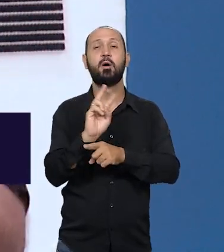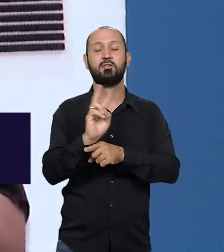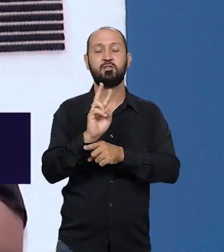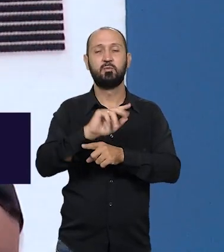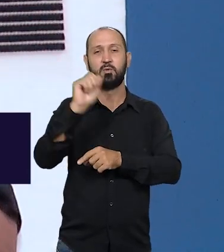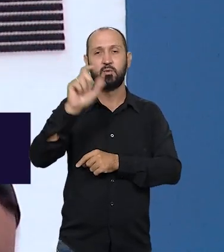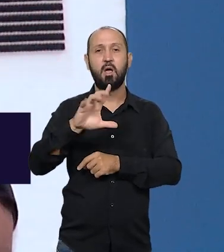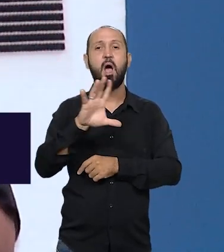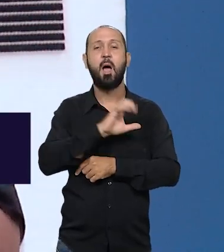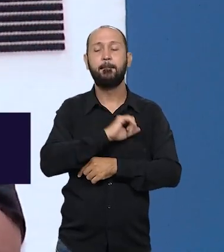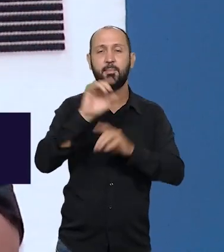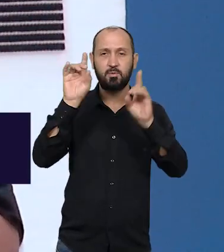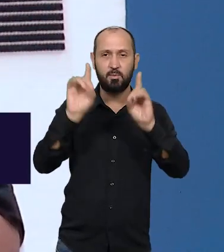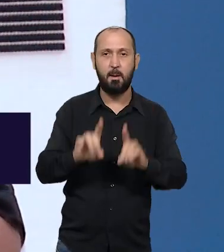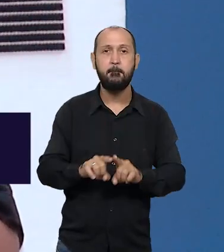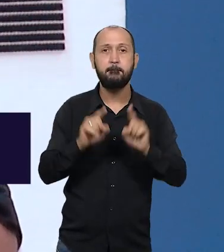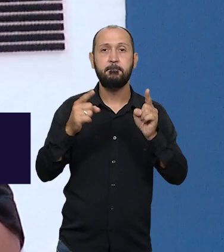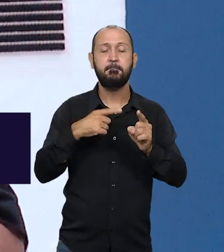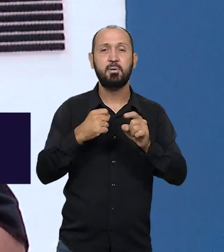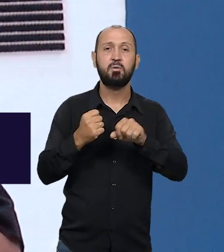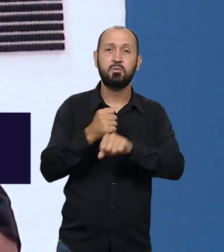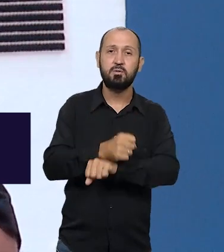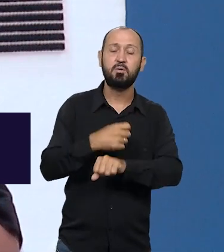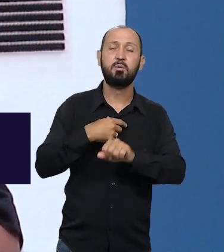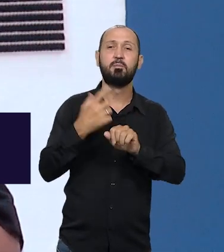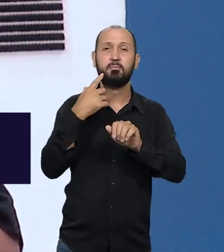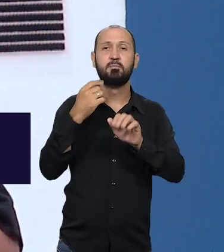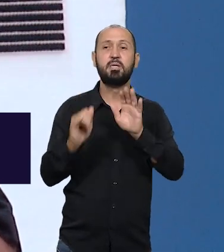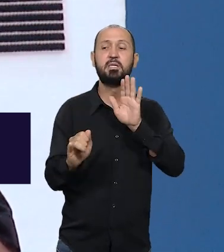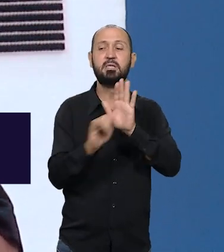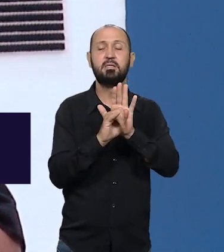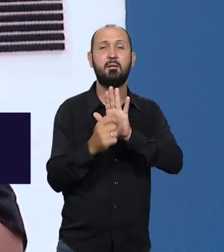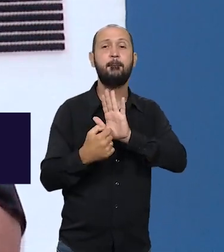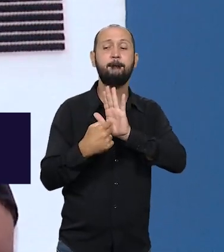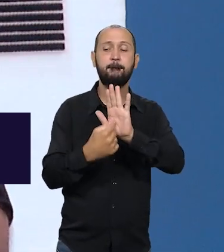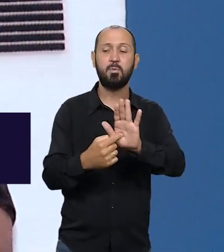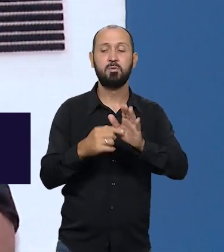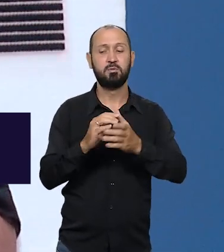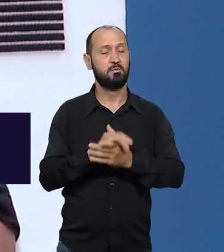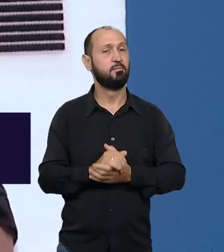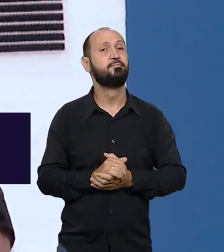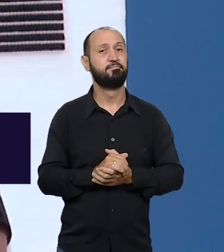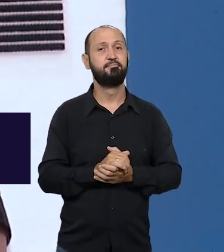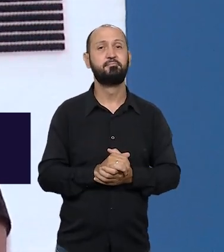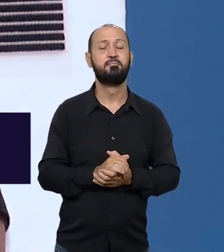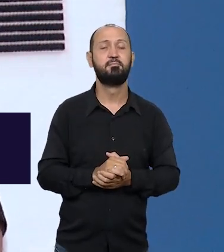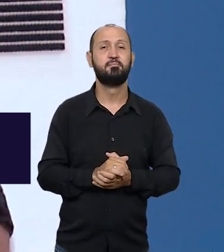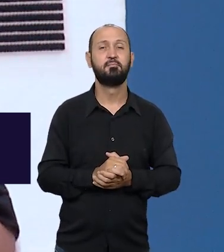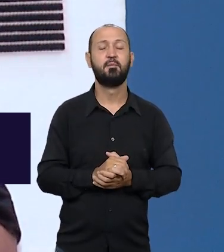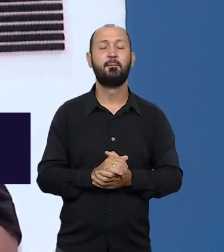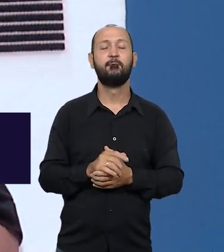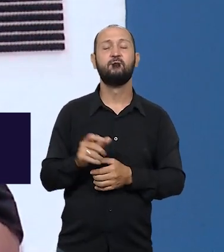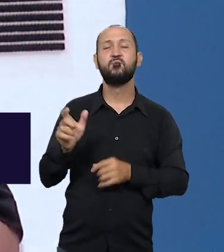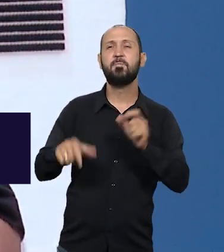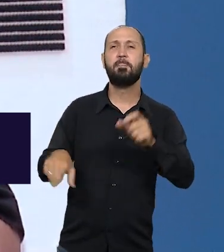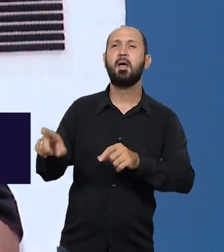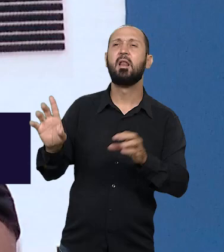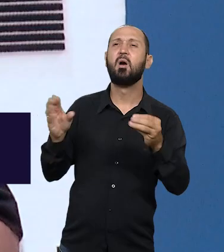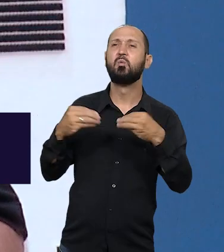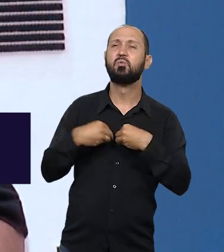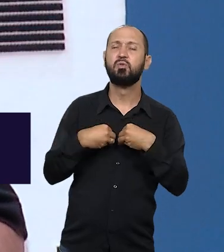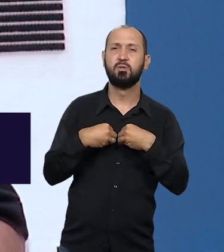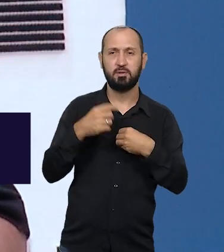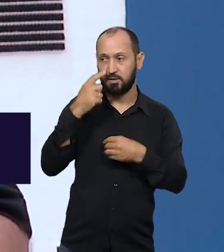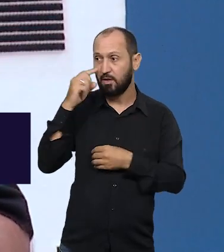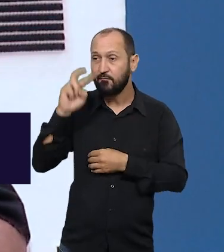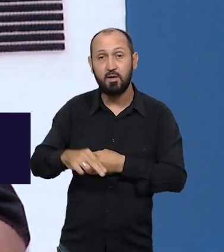tenho que me identificar, facilitar a identificação das pessoas. A pessoa fala, ele é autista, você está vendo? Não, não está vendo, não tem